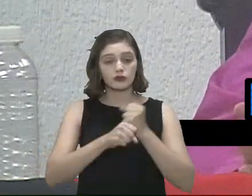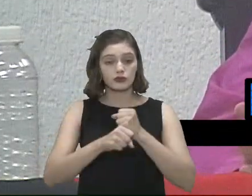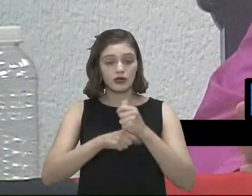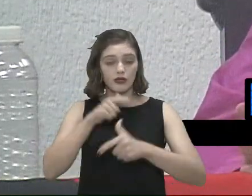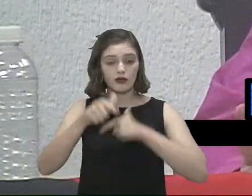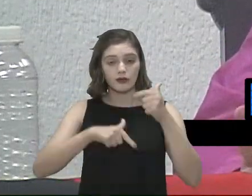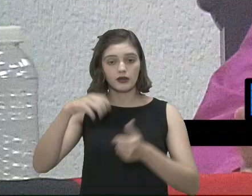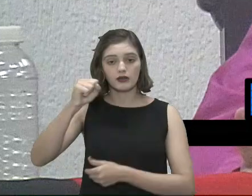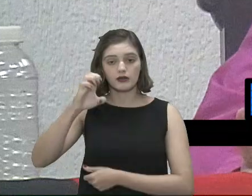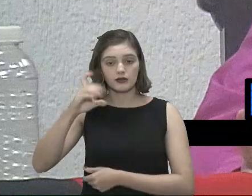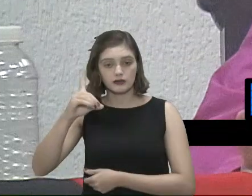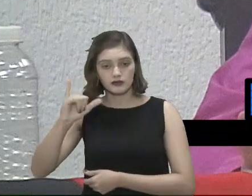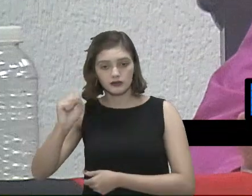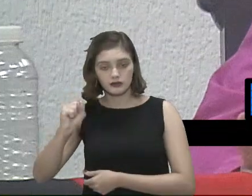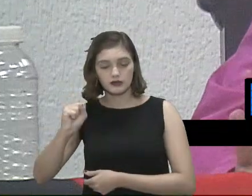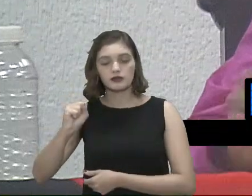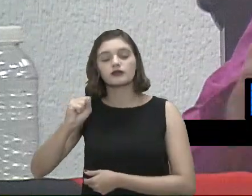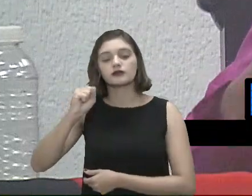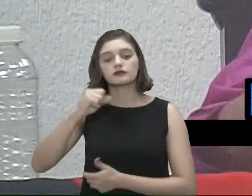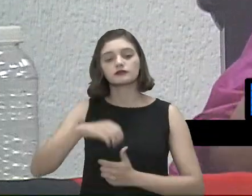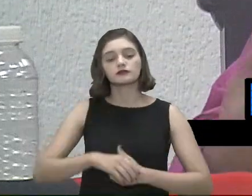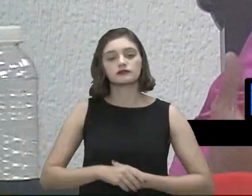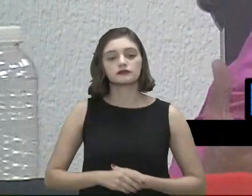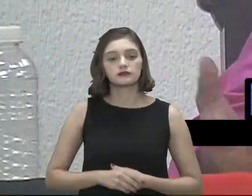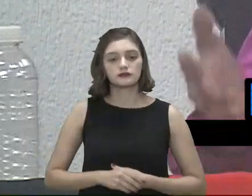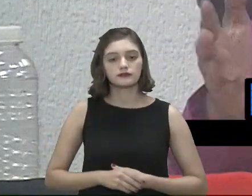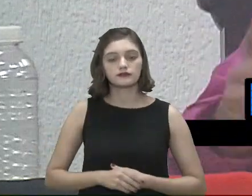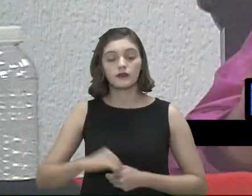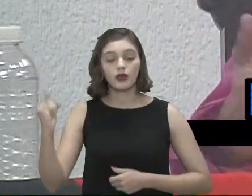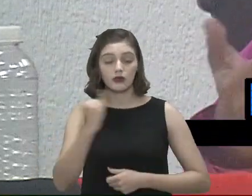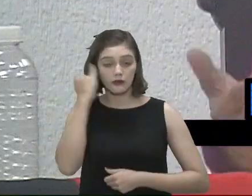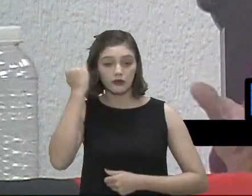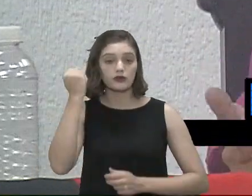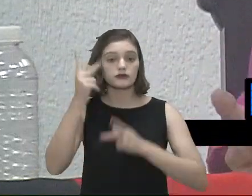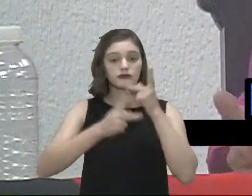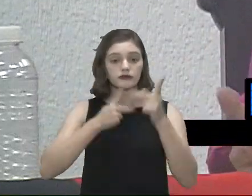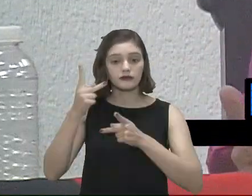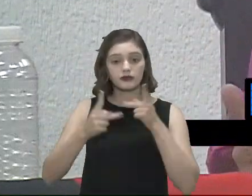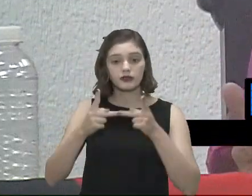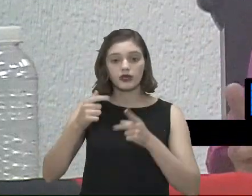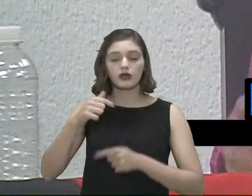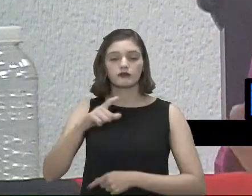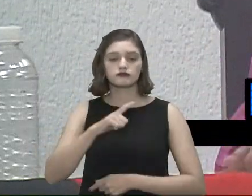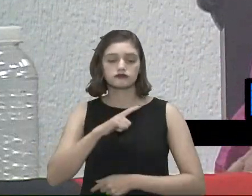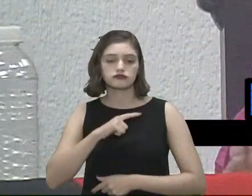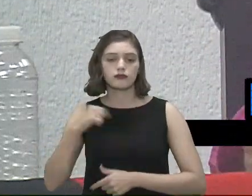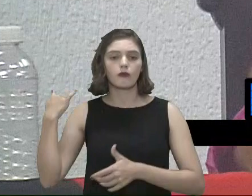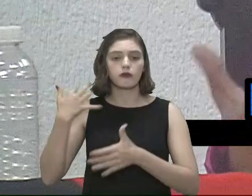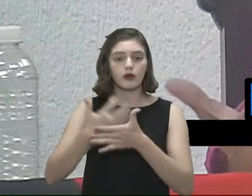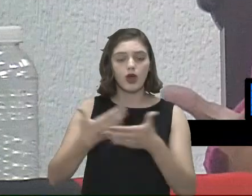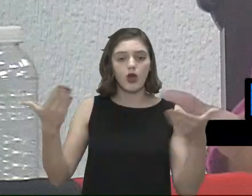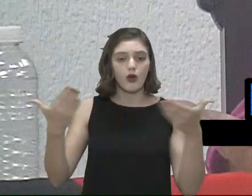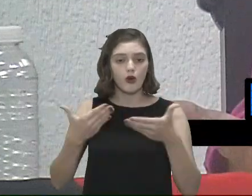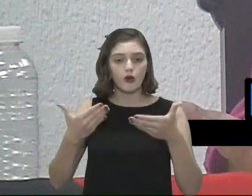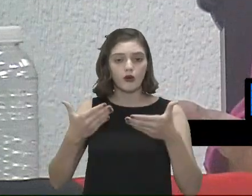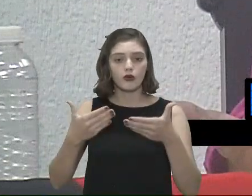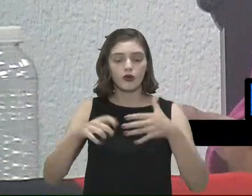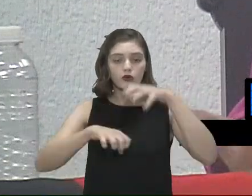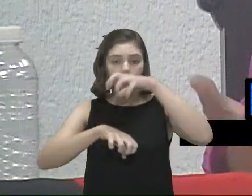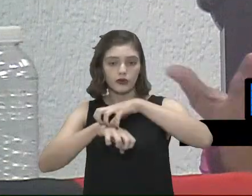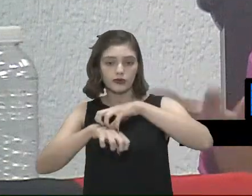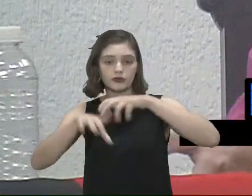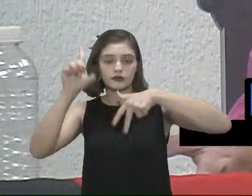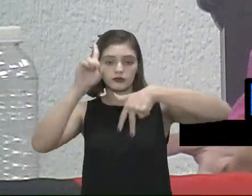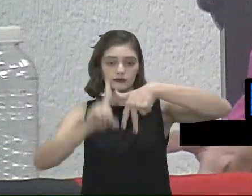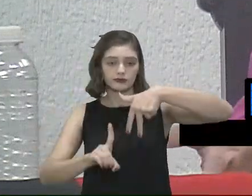Trabalhando na CEDIS e eu acho que é importante, né? Passei por alguns equipamentos. Atualmente estou no Centro de Dia da Pessoa com